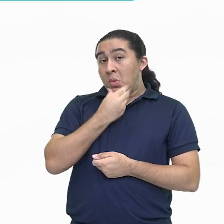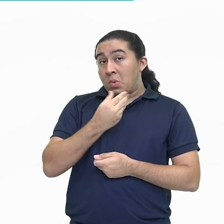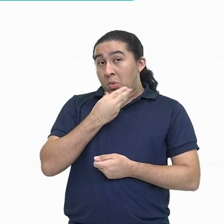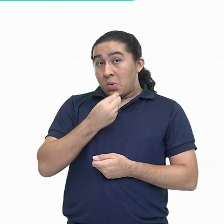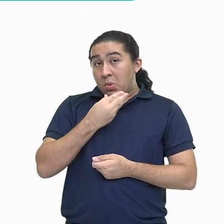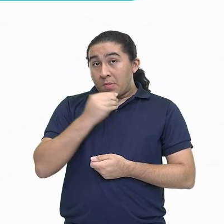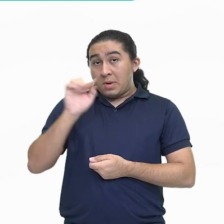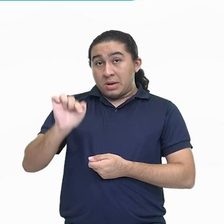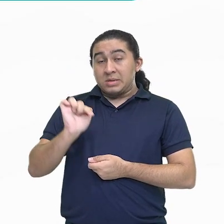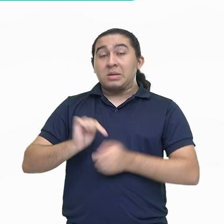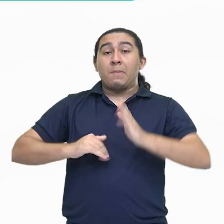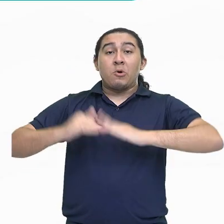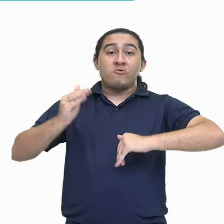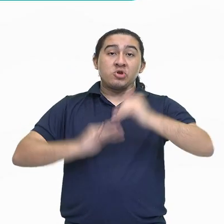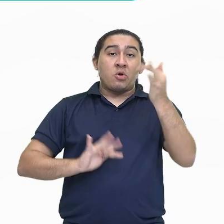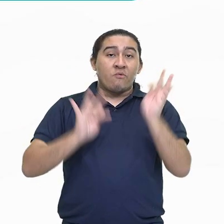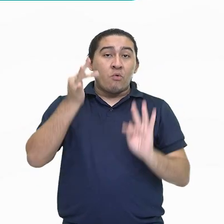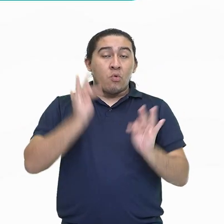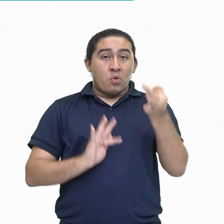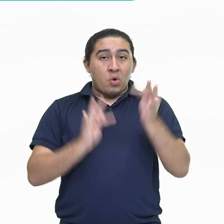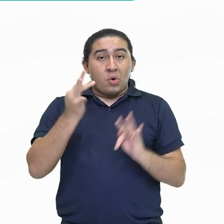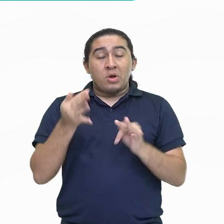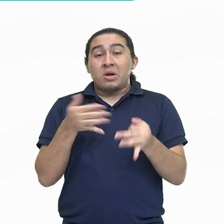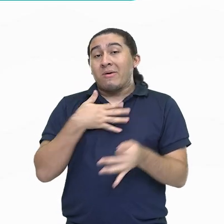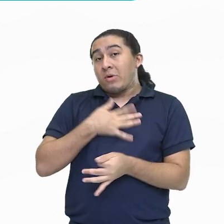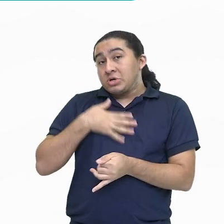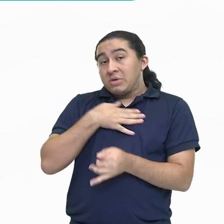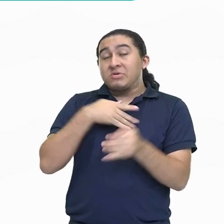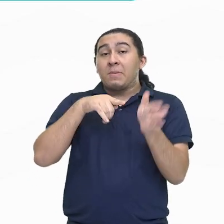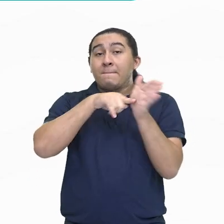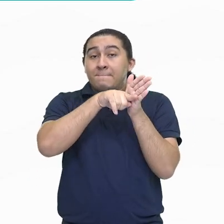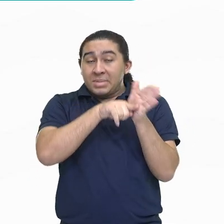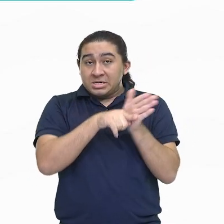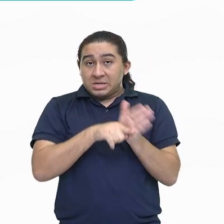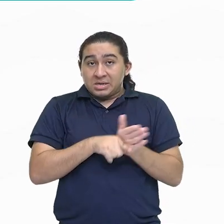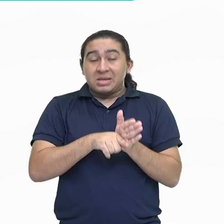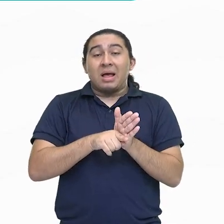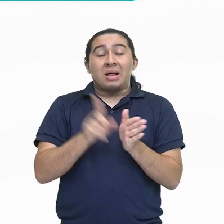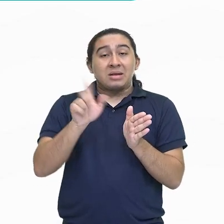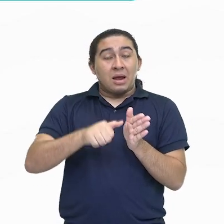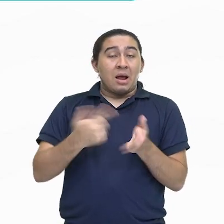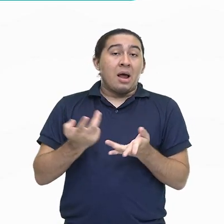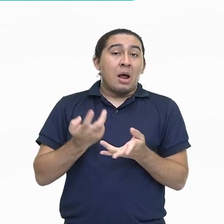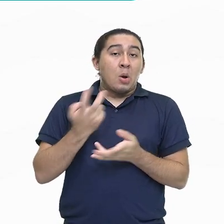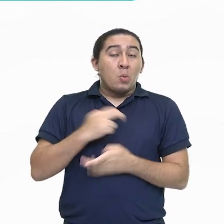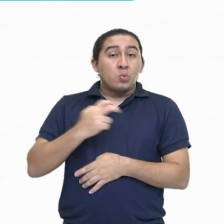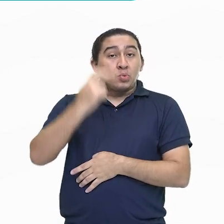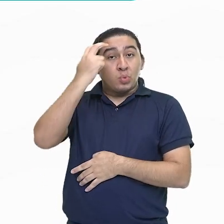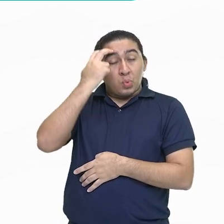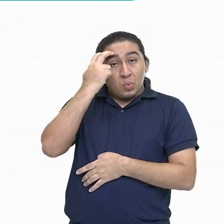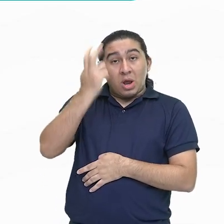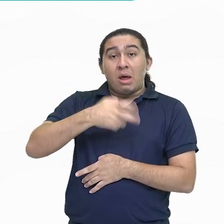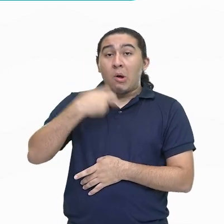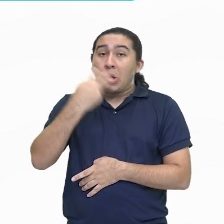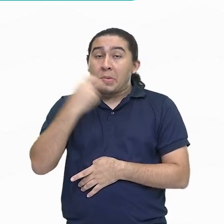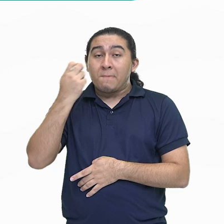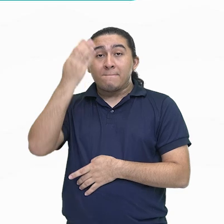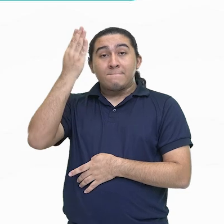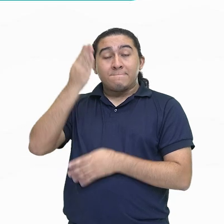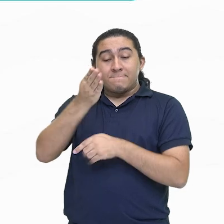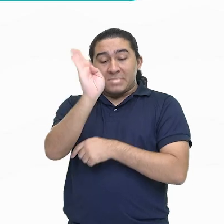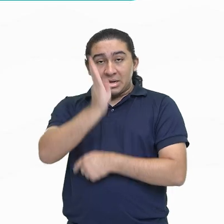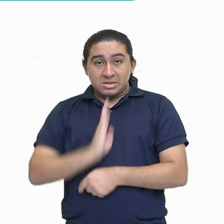Cascudo dizia que gostava de pesquisar sobre a cultura oral brasileira para saber das histórias que contavam sobre as coisas